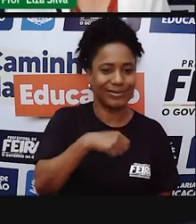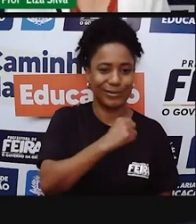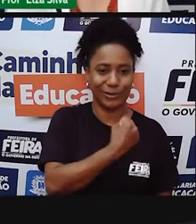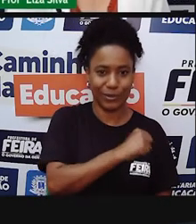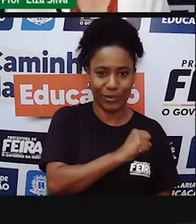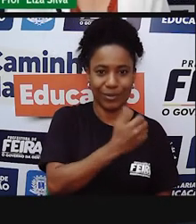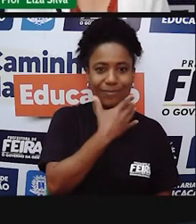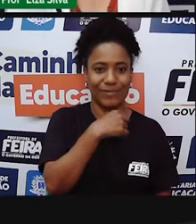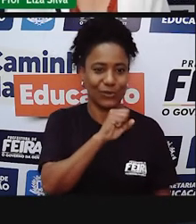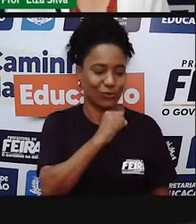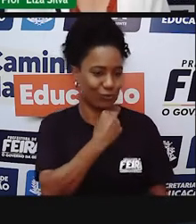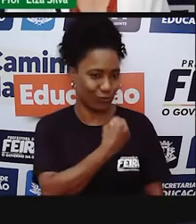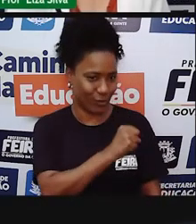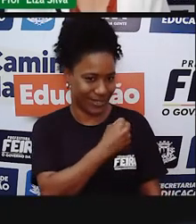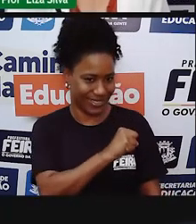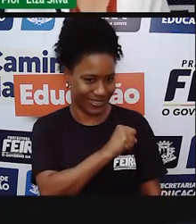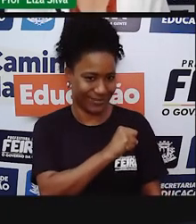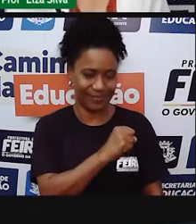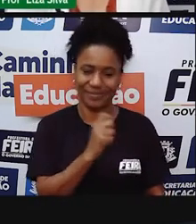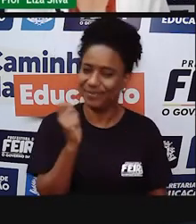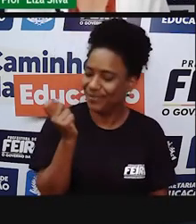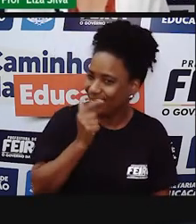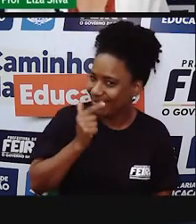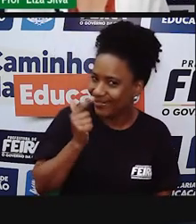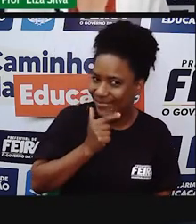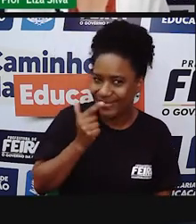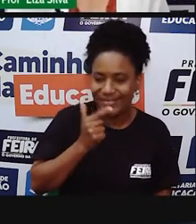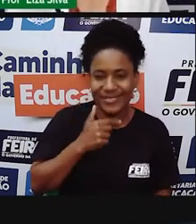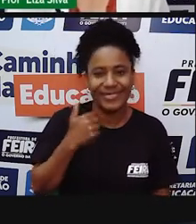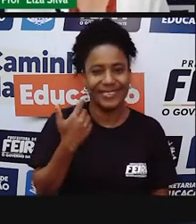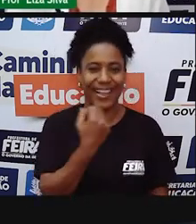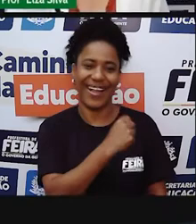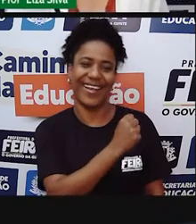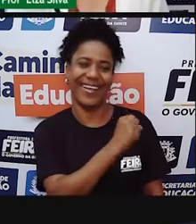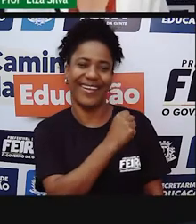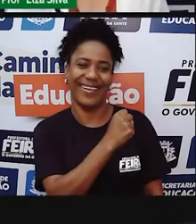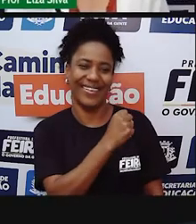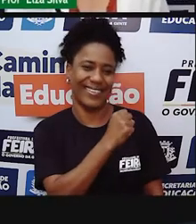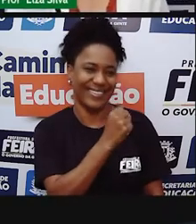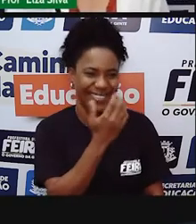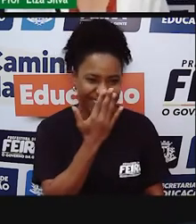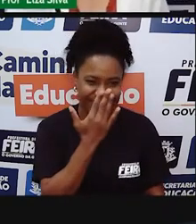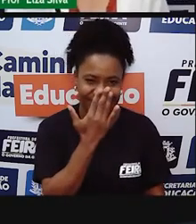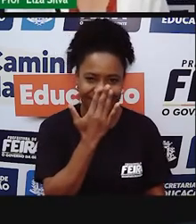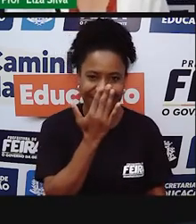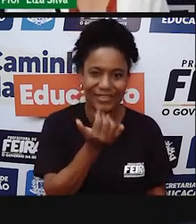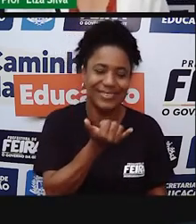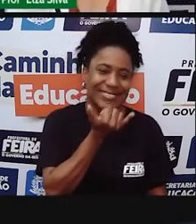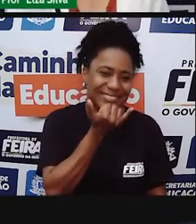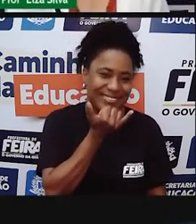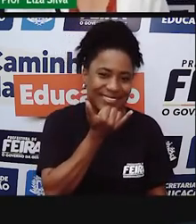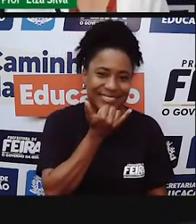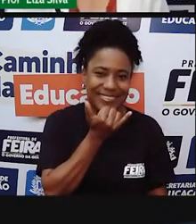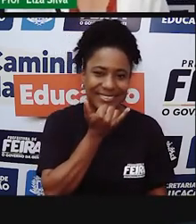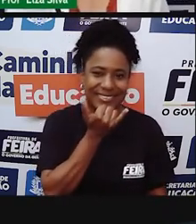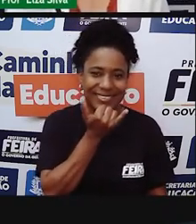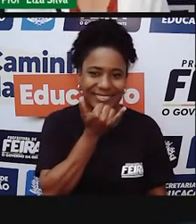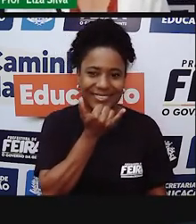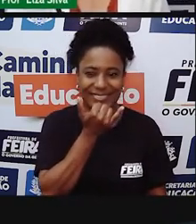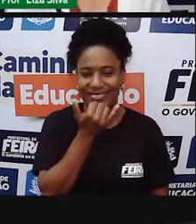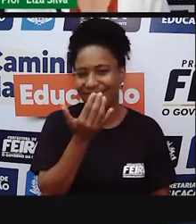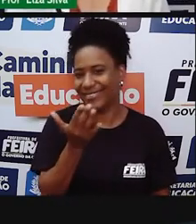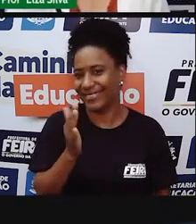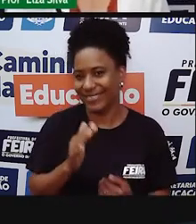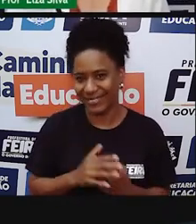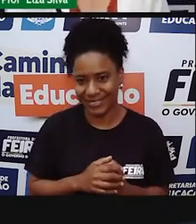cobra, ou quer dizer, a sogra. Sem querer. Mas ficou engraçado, porque uma vez eu tava dando uma